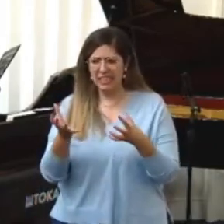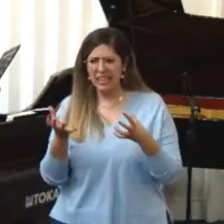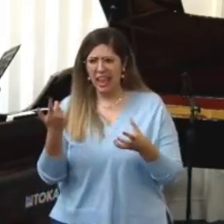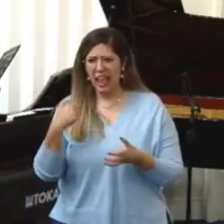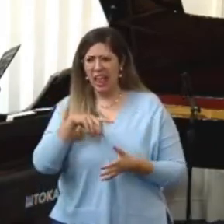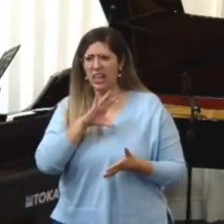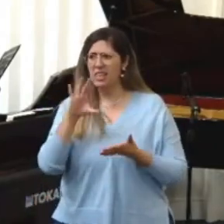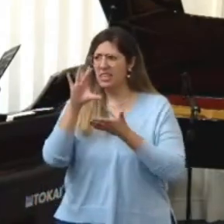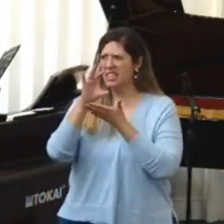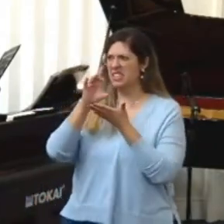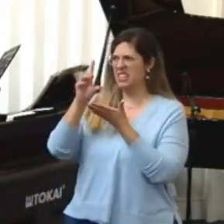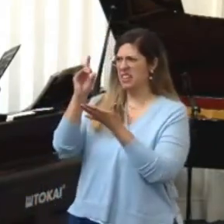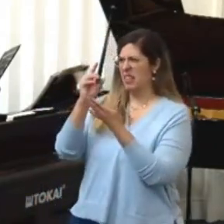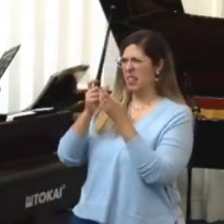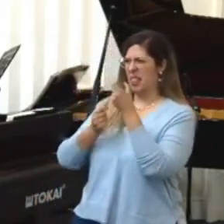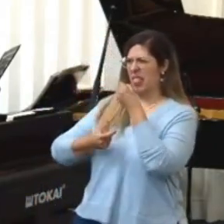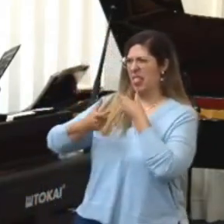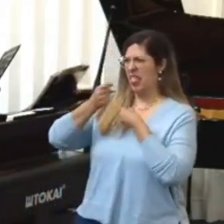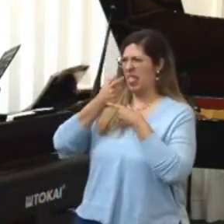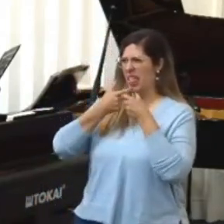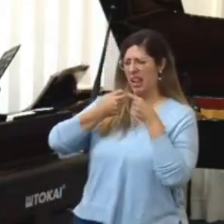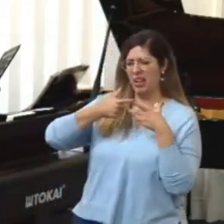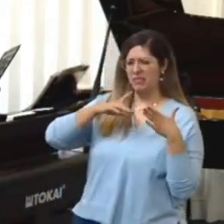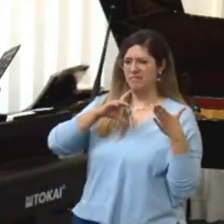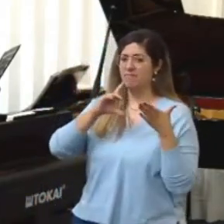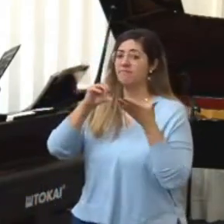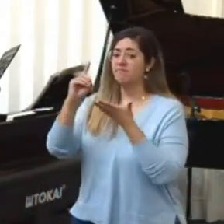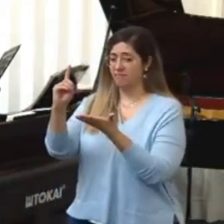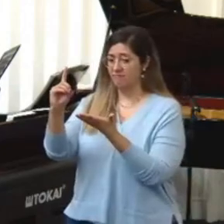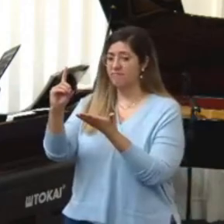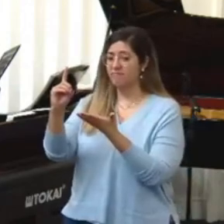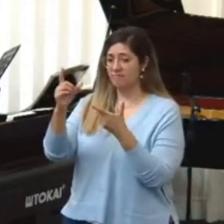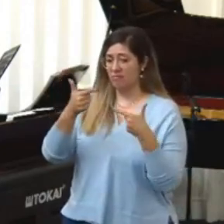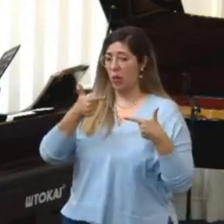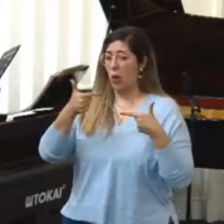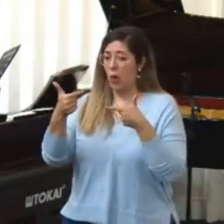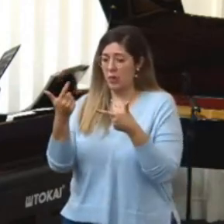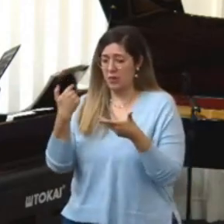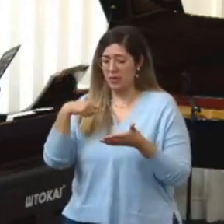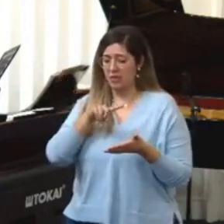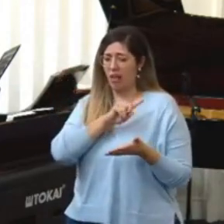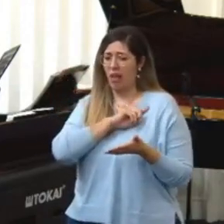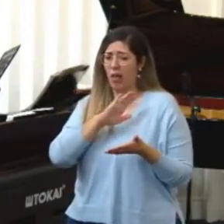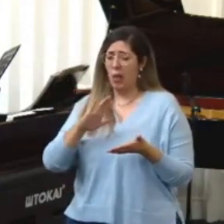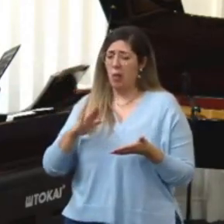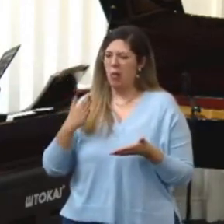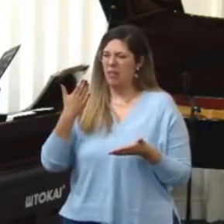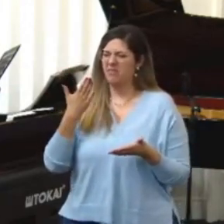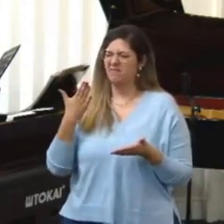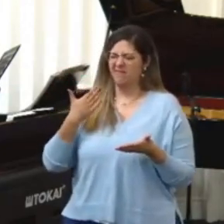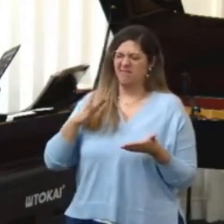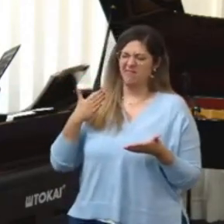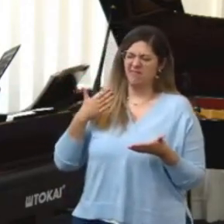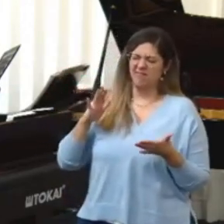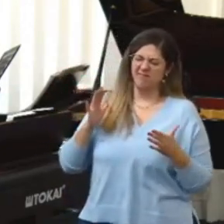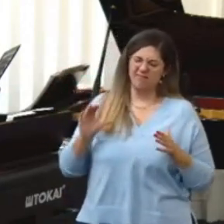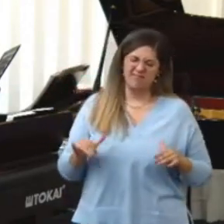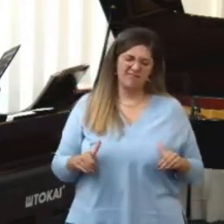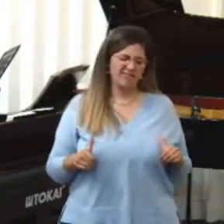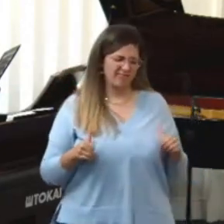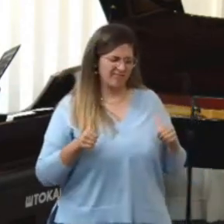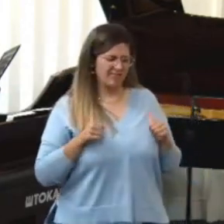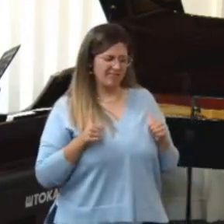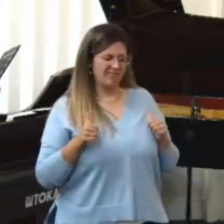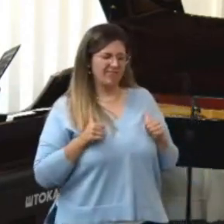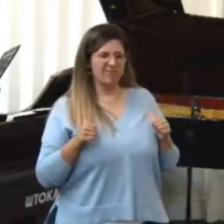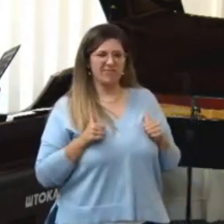Deus seja zombado, mas Ele é zombado por nossa causa. Quando não nos importamos com a sua santidade, quando não